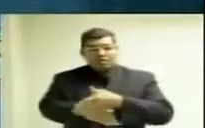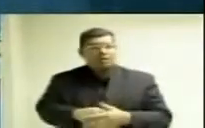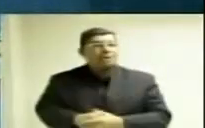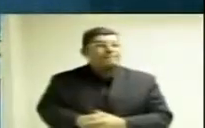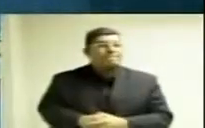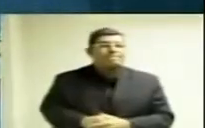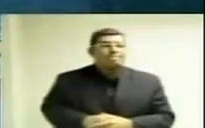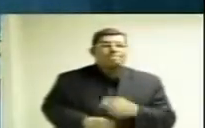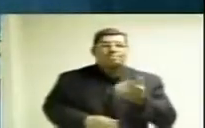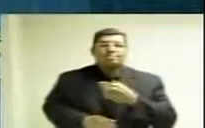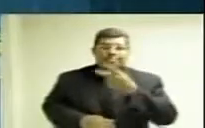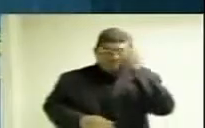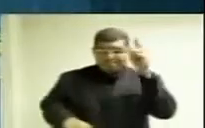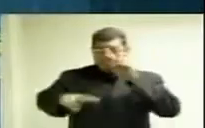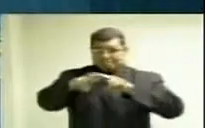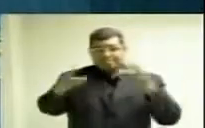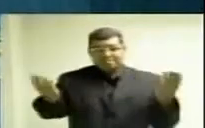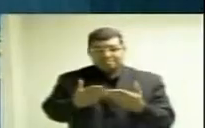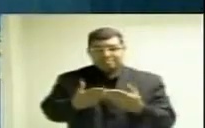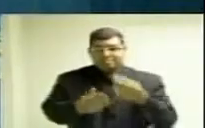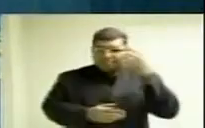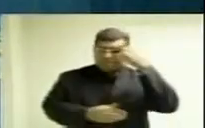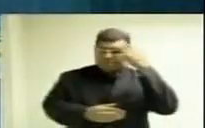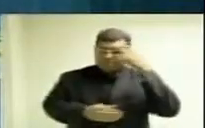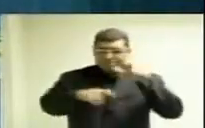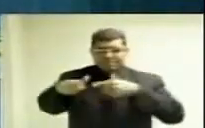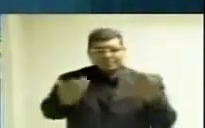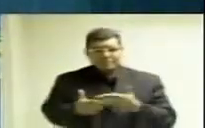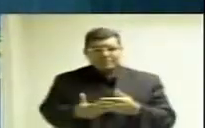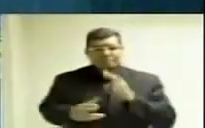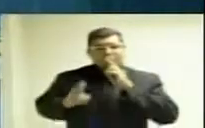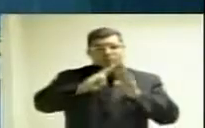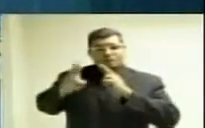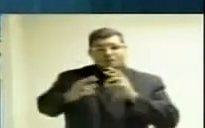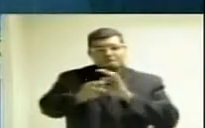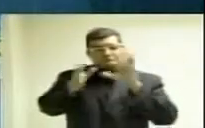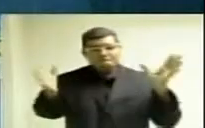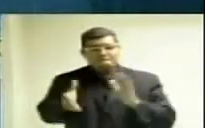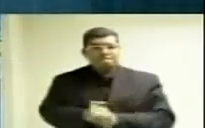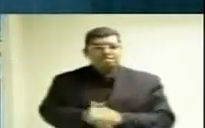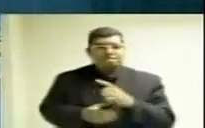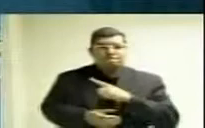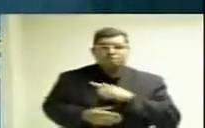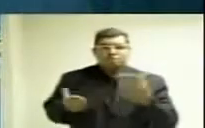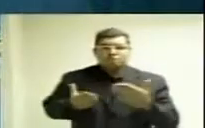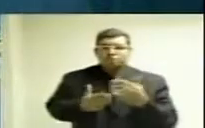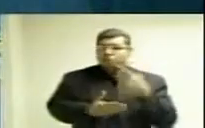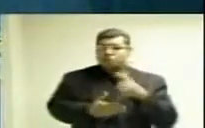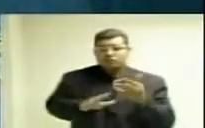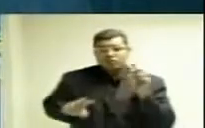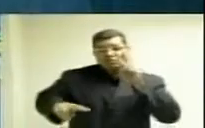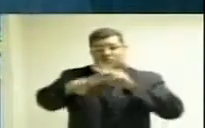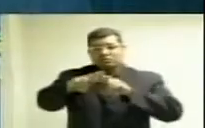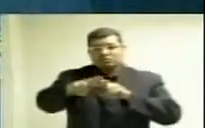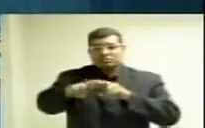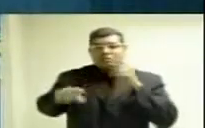flagrantes, para que o preso em flagrante, se preencher os requisitos para responder em liberdade, efetivamente não fique